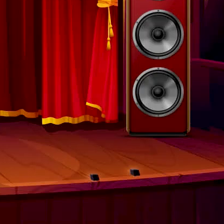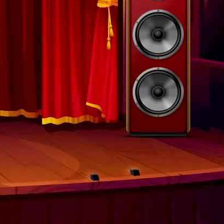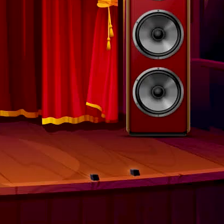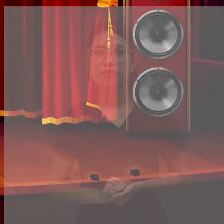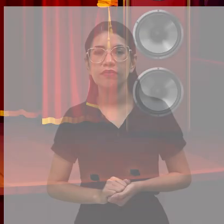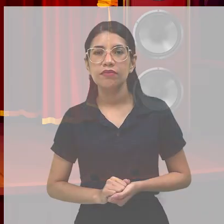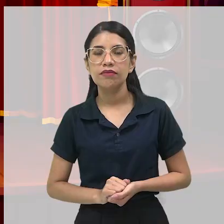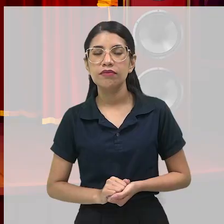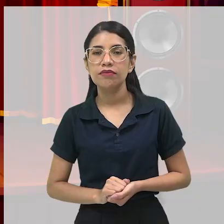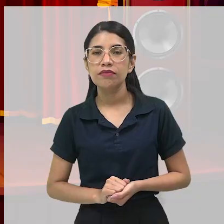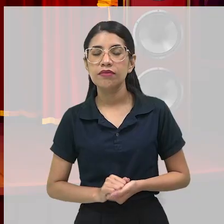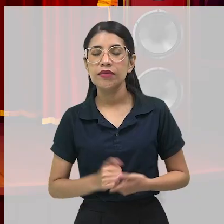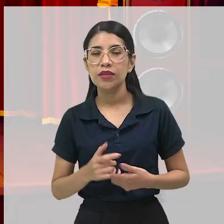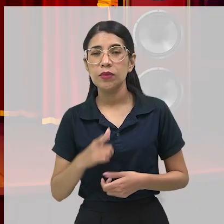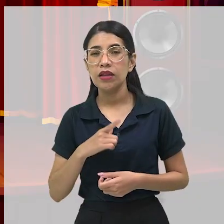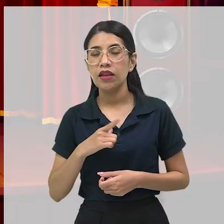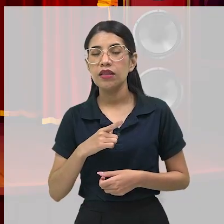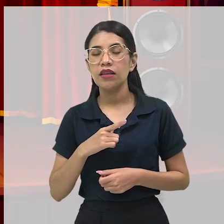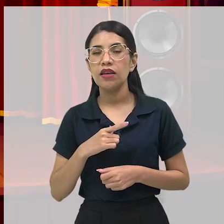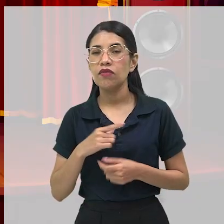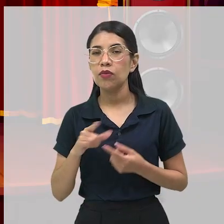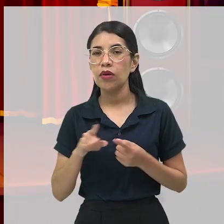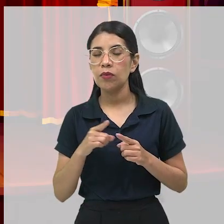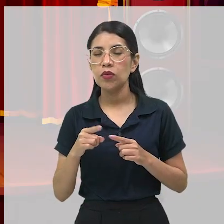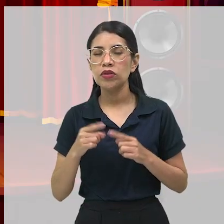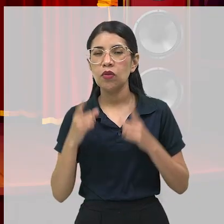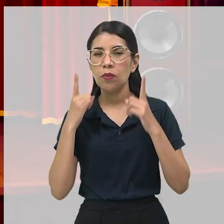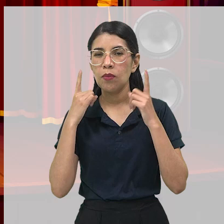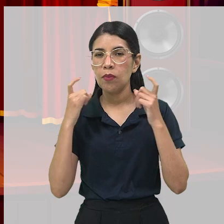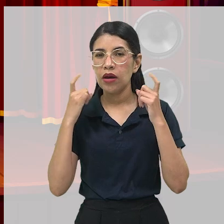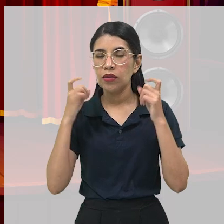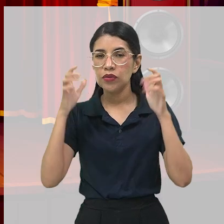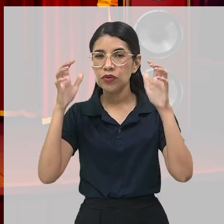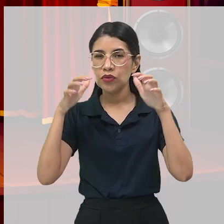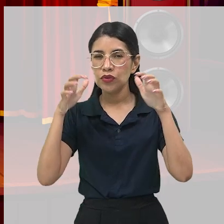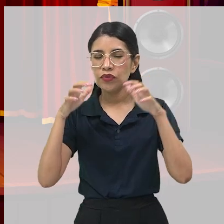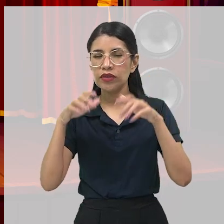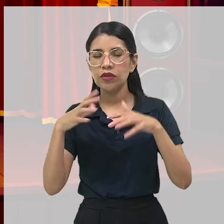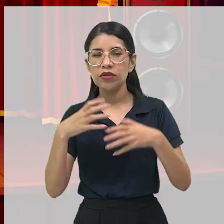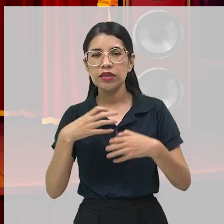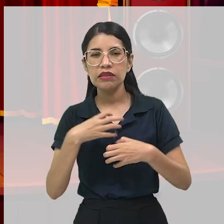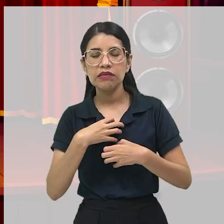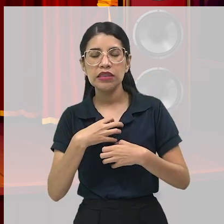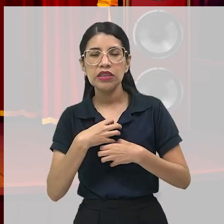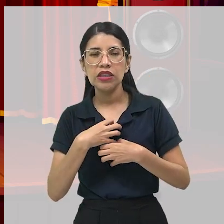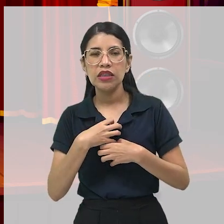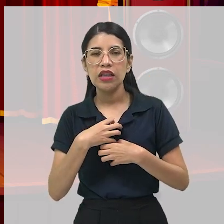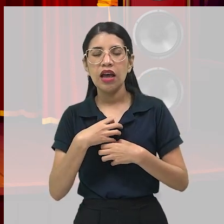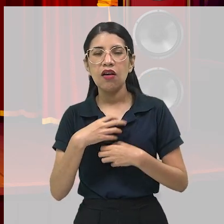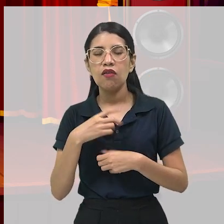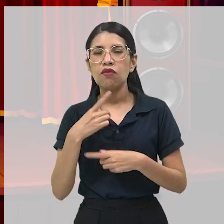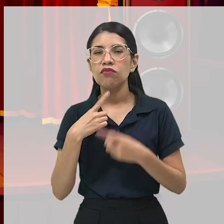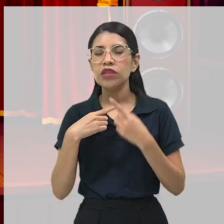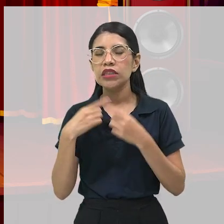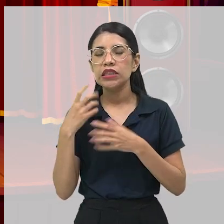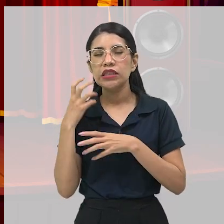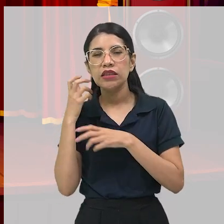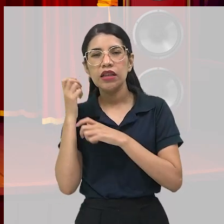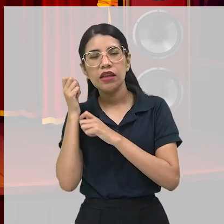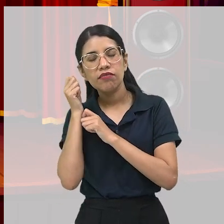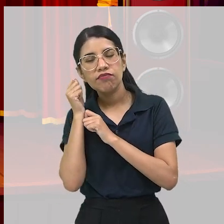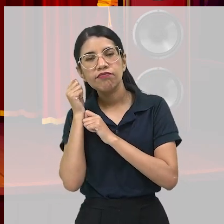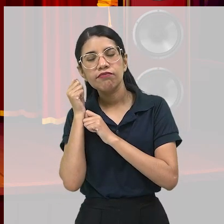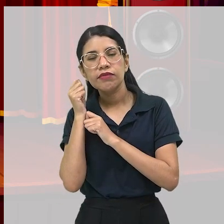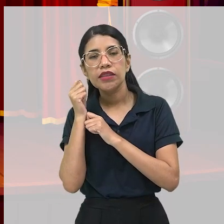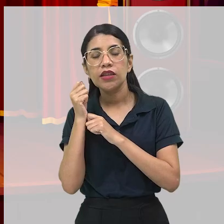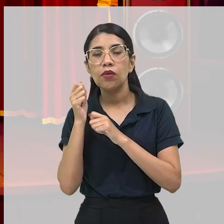Vocês escutaram? Parecia um barulho de chuva. Já deu até um friozinho, assim, uma vontade de ficar ali deitadinha, né?